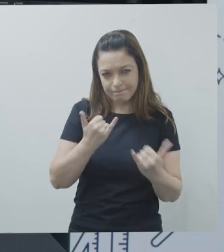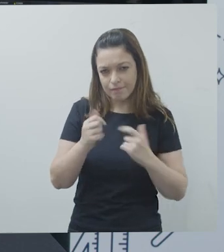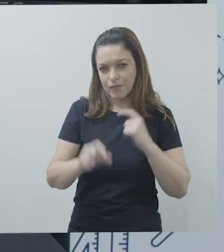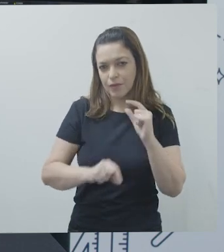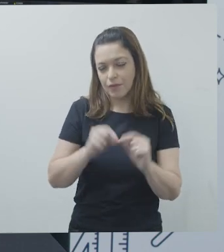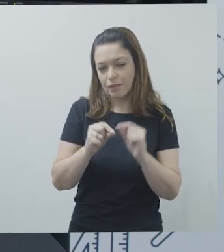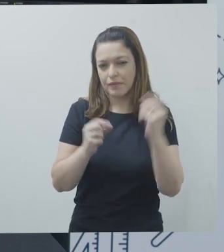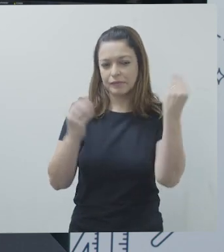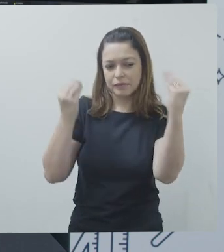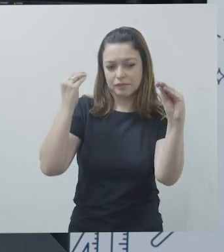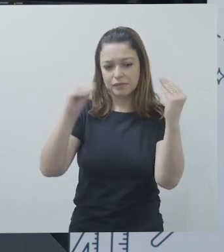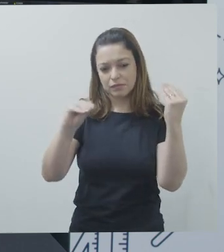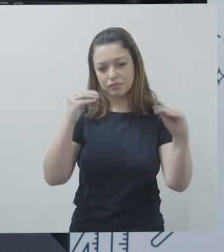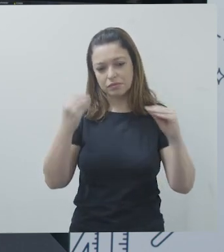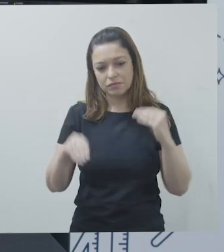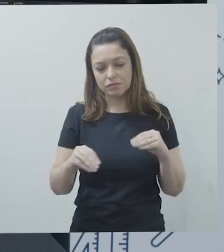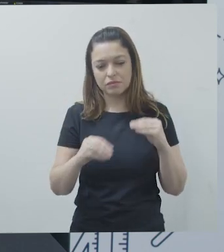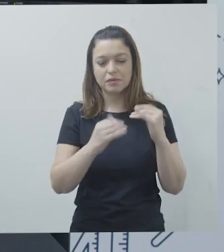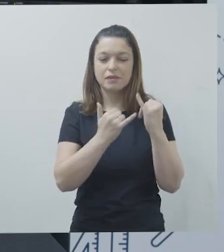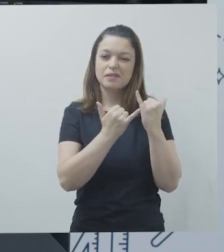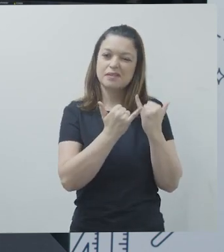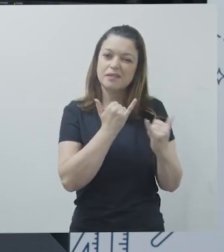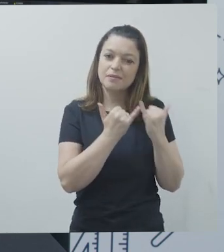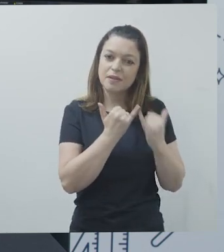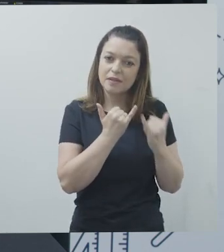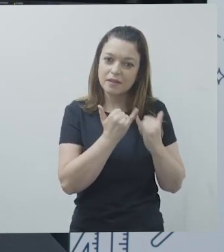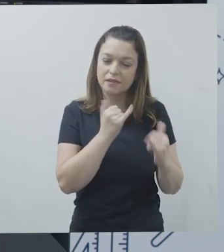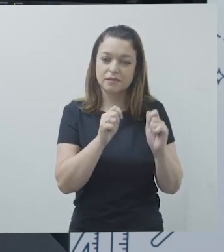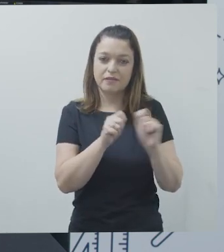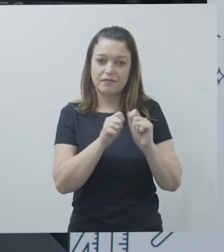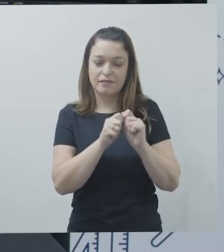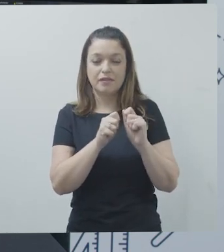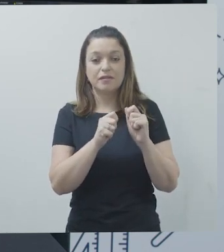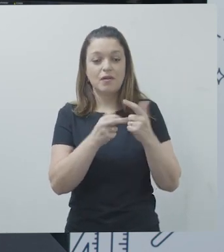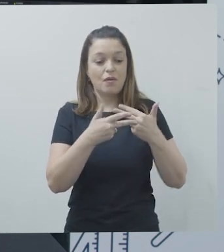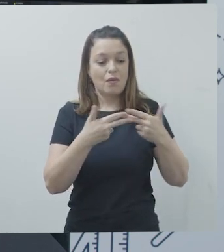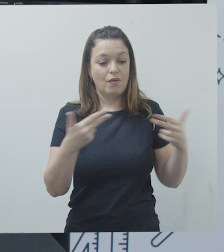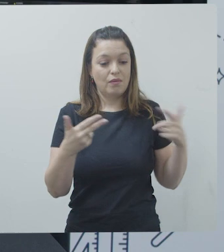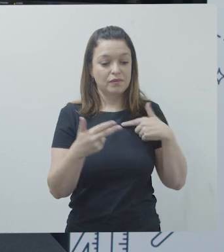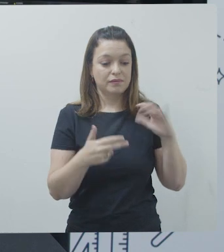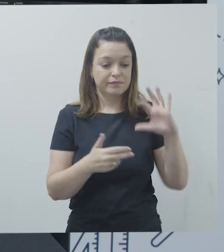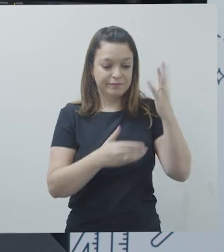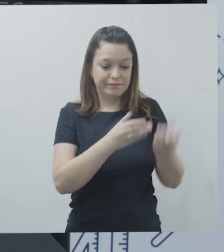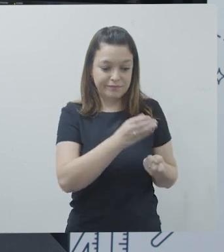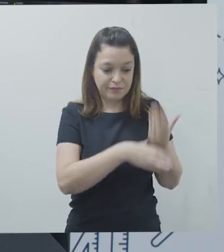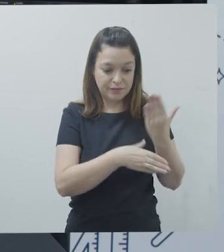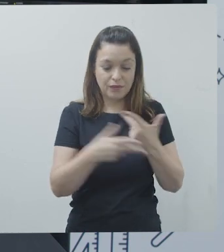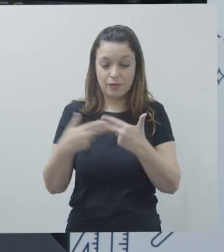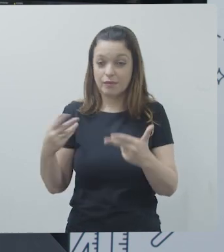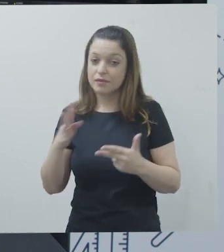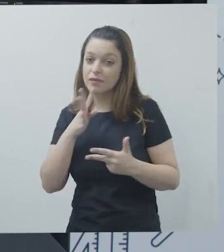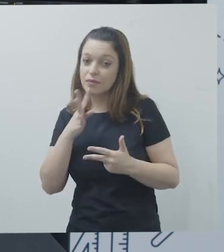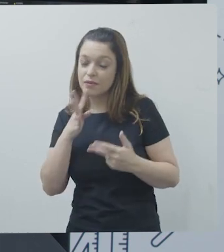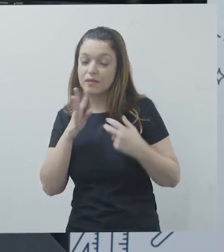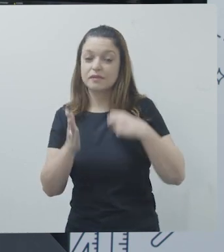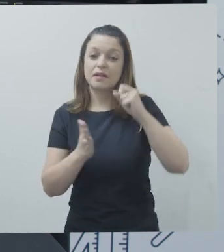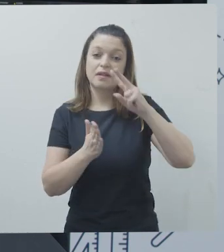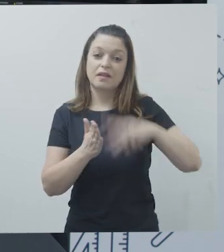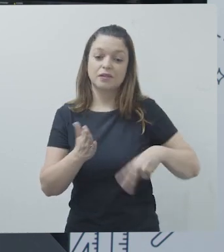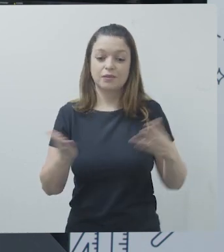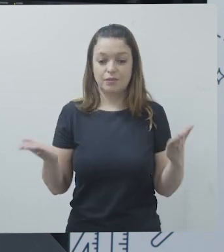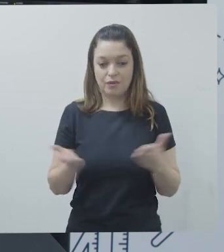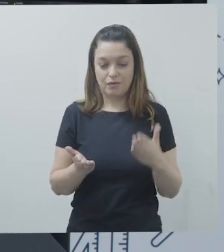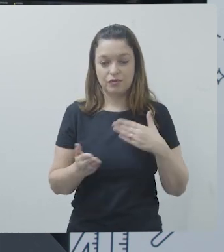umas duas ou três semelhanças daquilo que você conhece, tá? Com aquilo que nós fizemos a leitura hoje. E